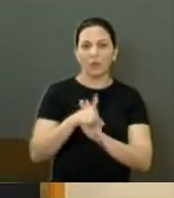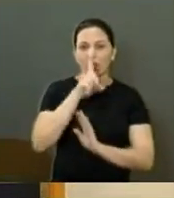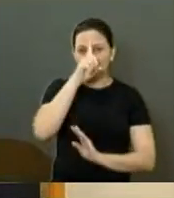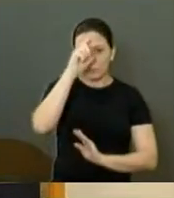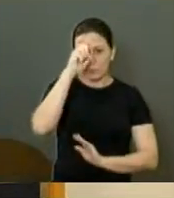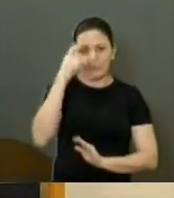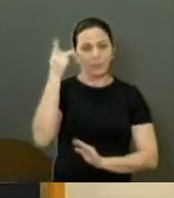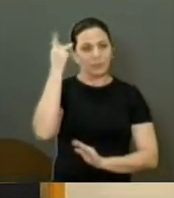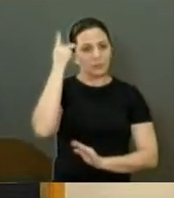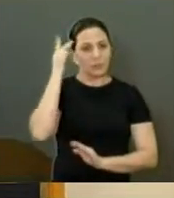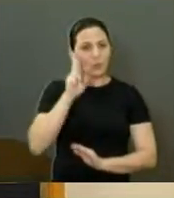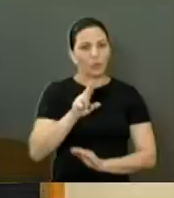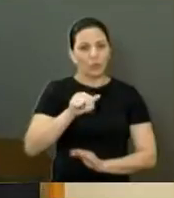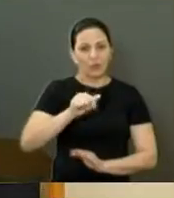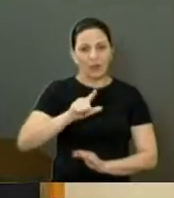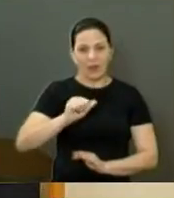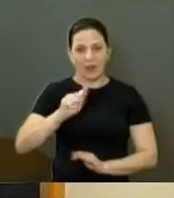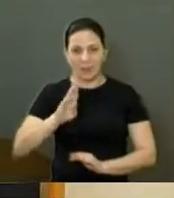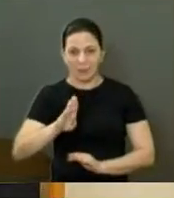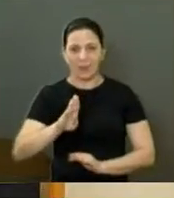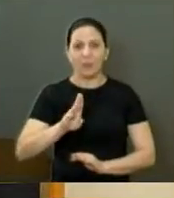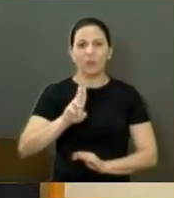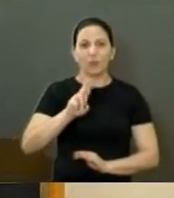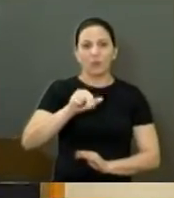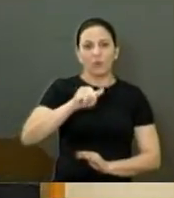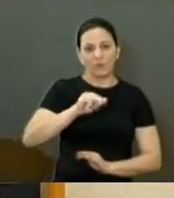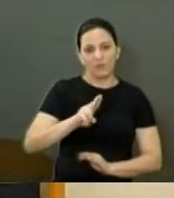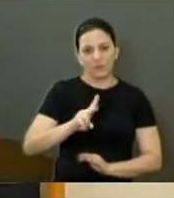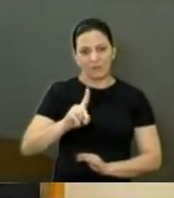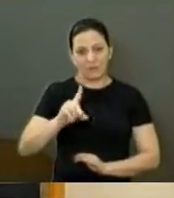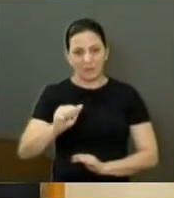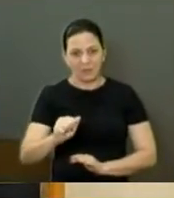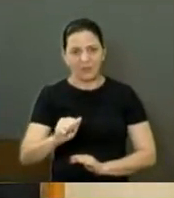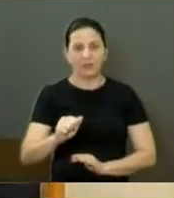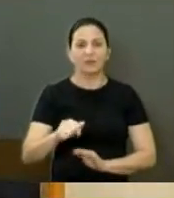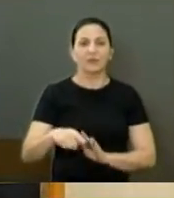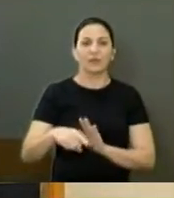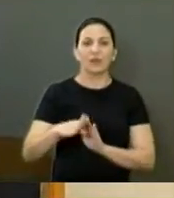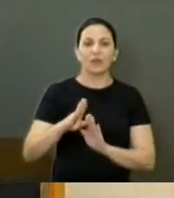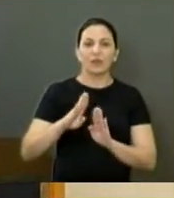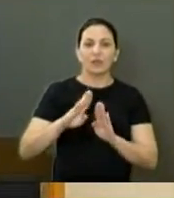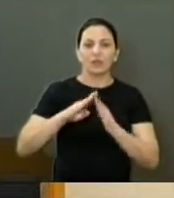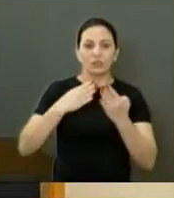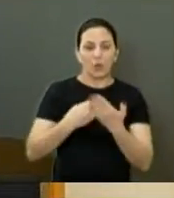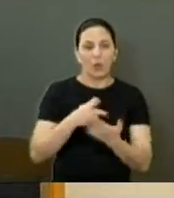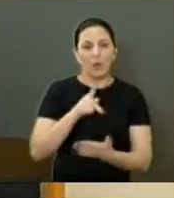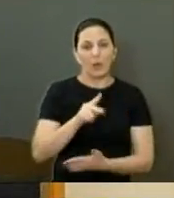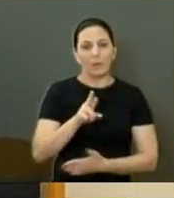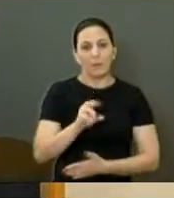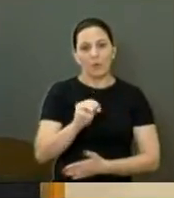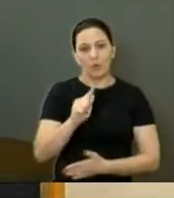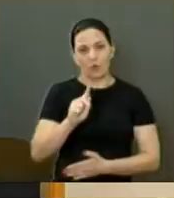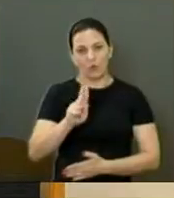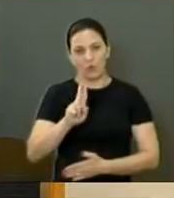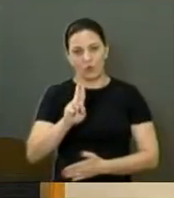a Unilab, a Univida e o Colégio Progresso. Quero convidá-los a